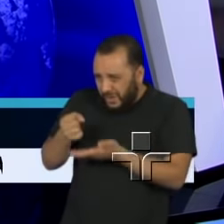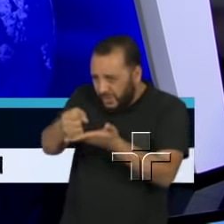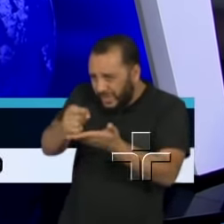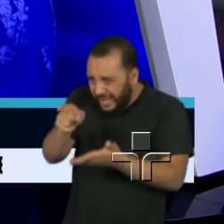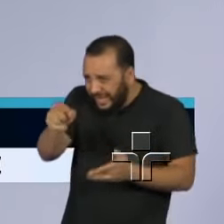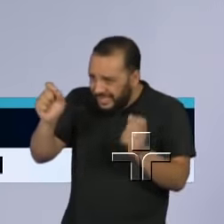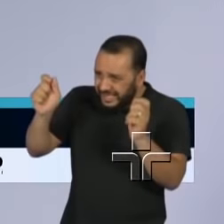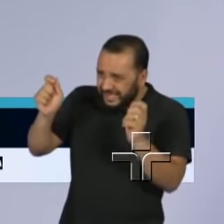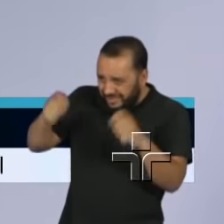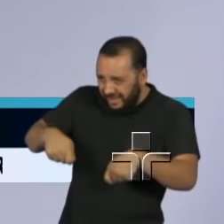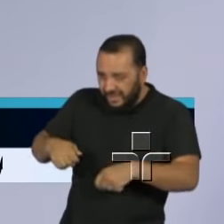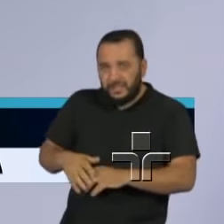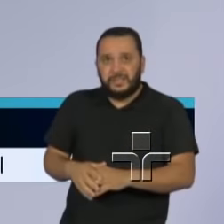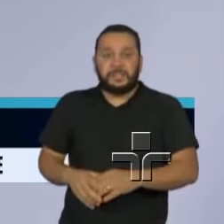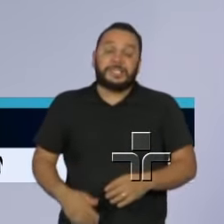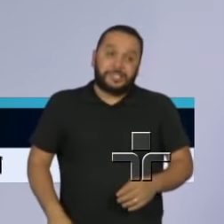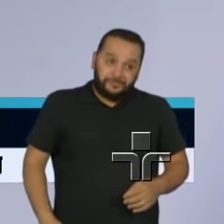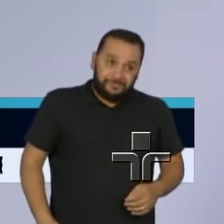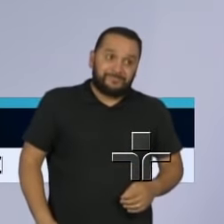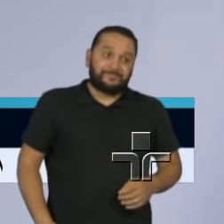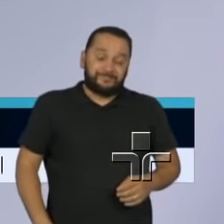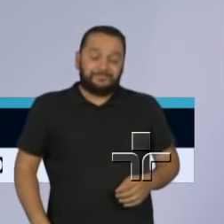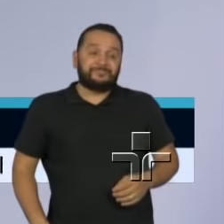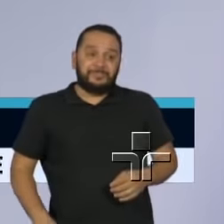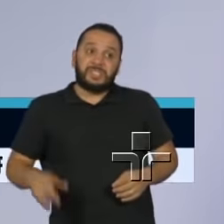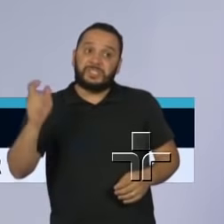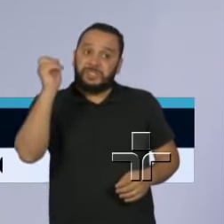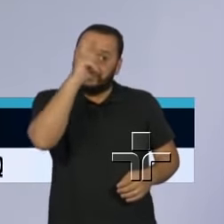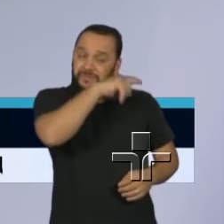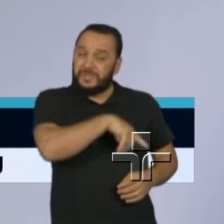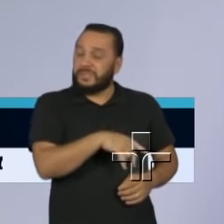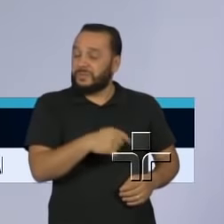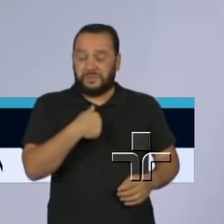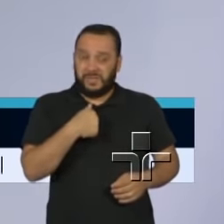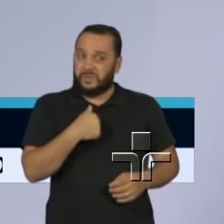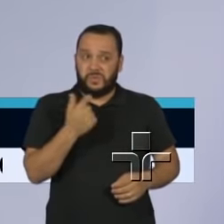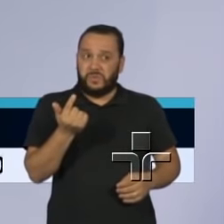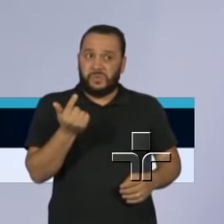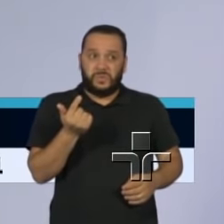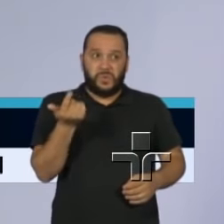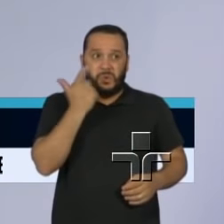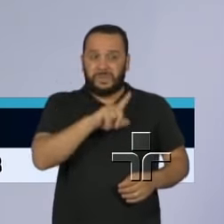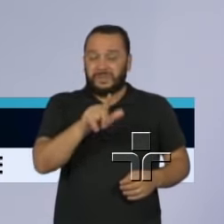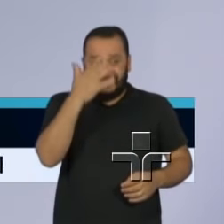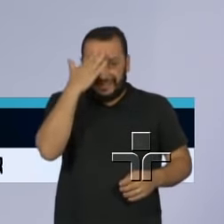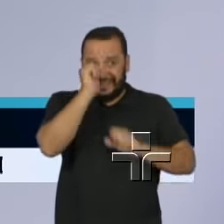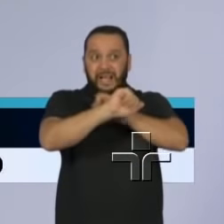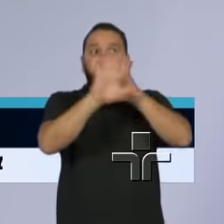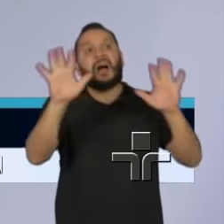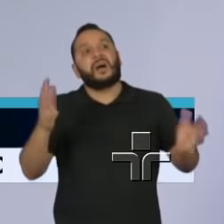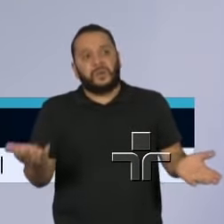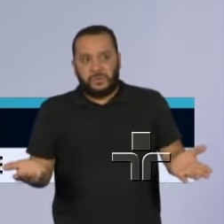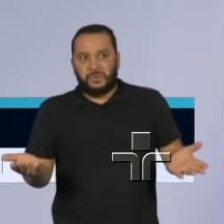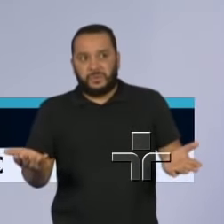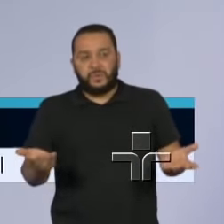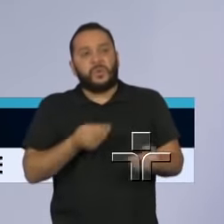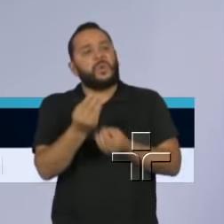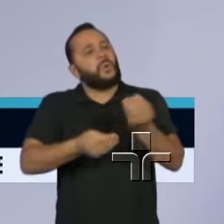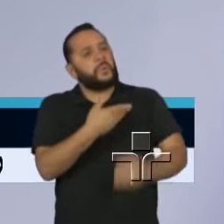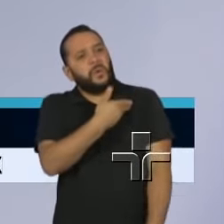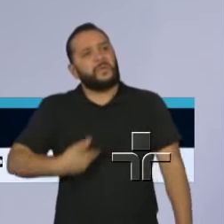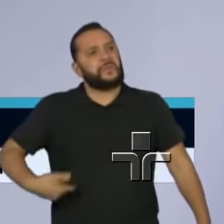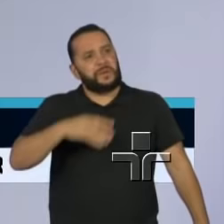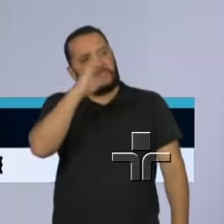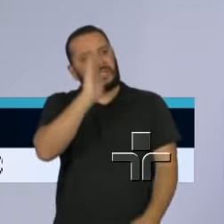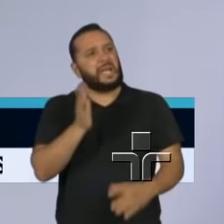ajudado? É um caso muito nebuloso. Eu não consigo ver com clareza que providências o